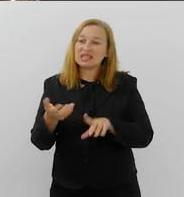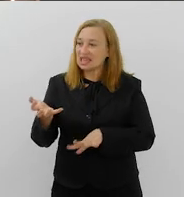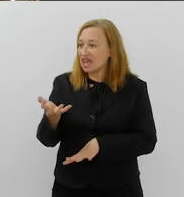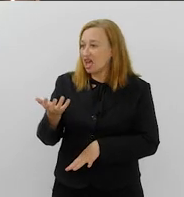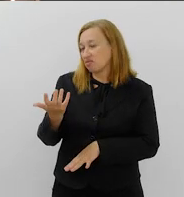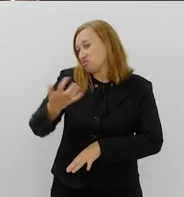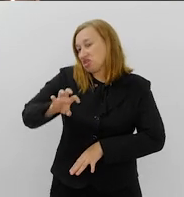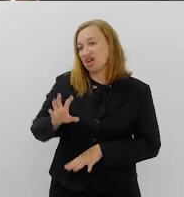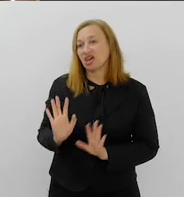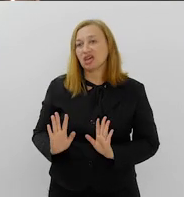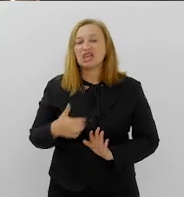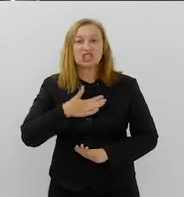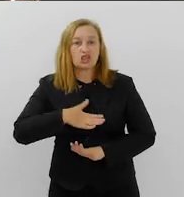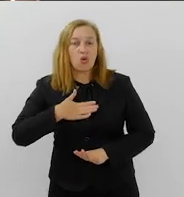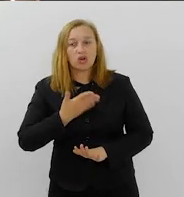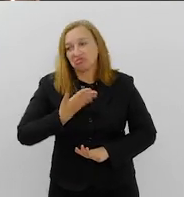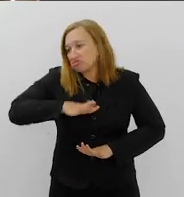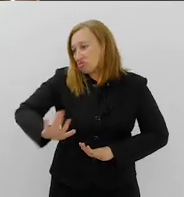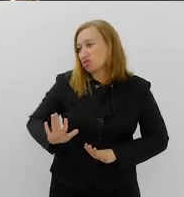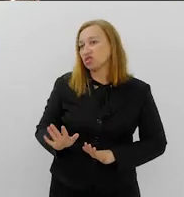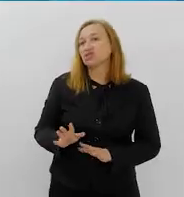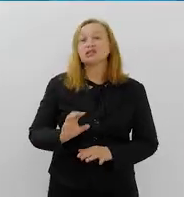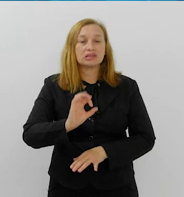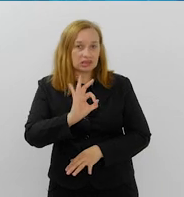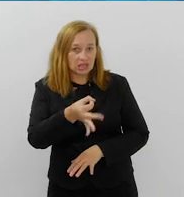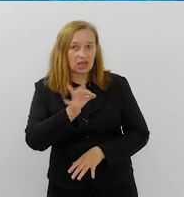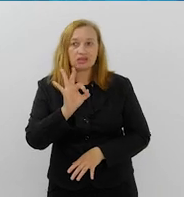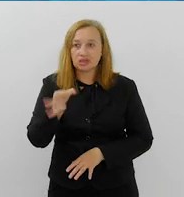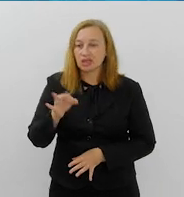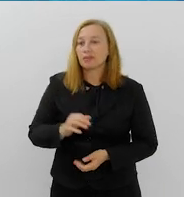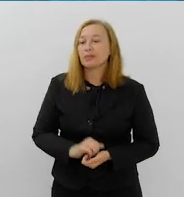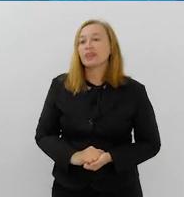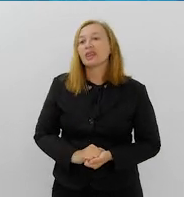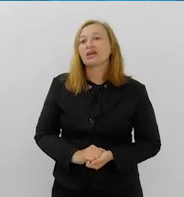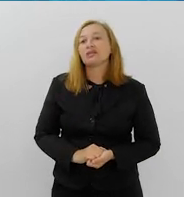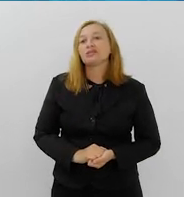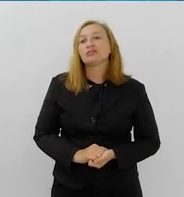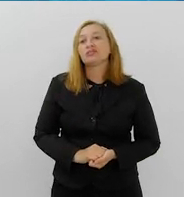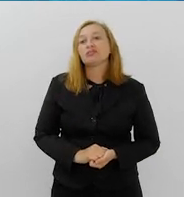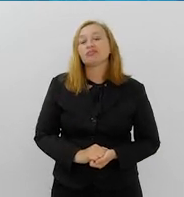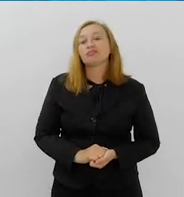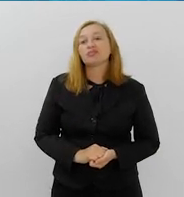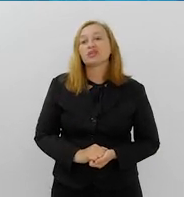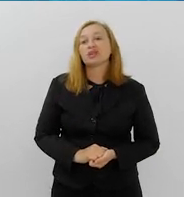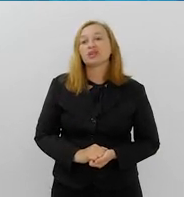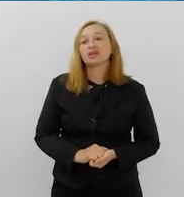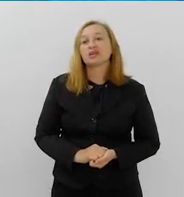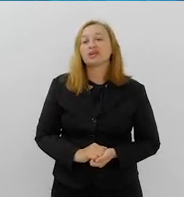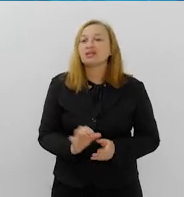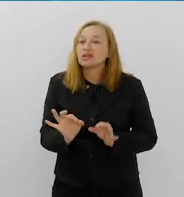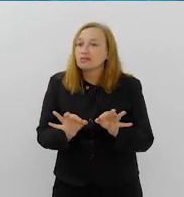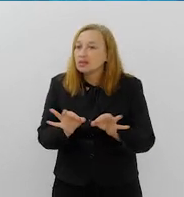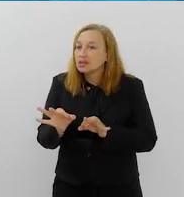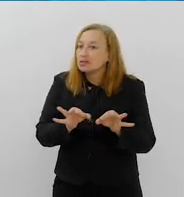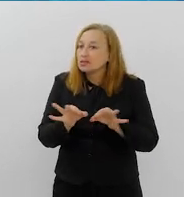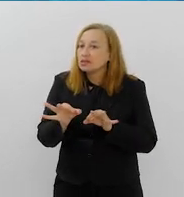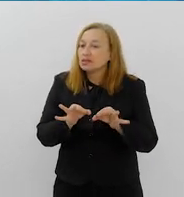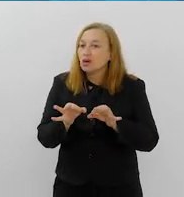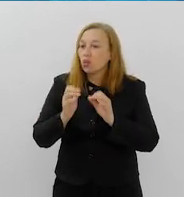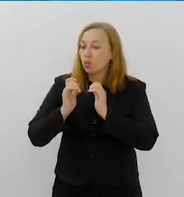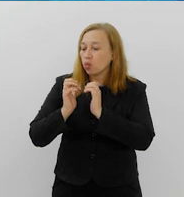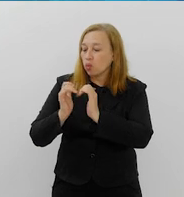se a criança quer ou não, né? Gosta daquilo. Exato, exato, né? E ela vai sendo moldada